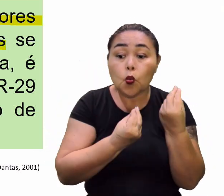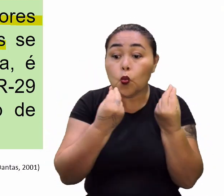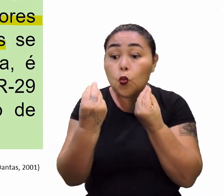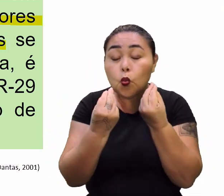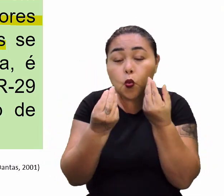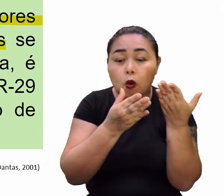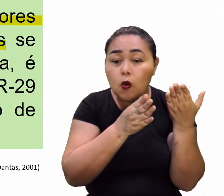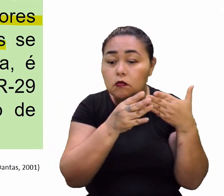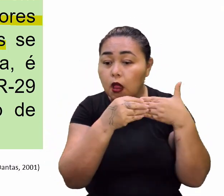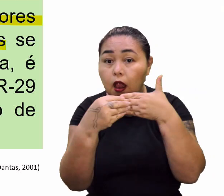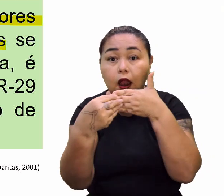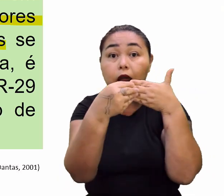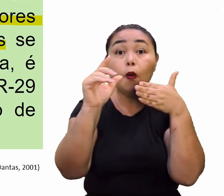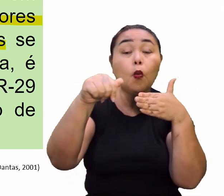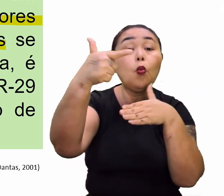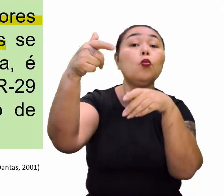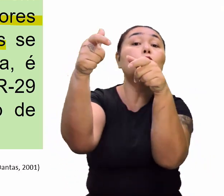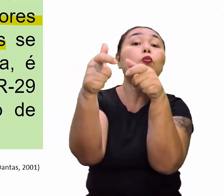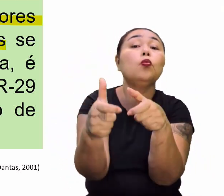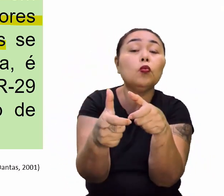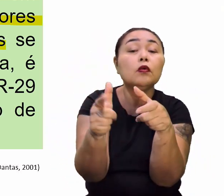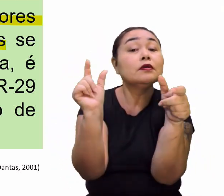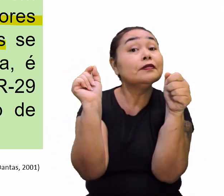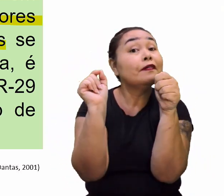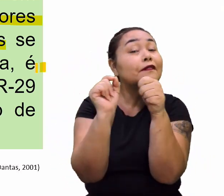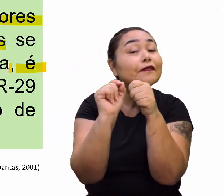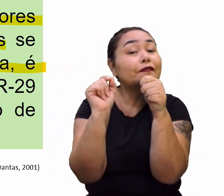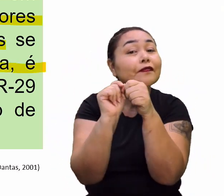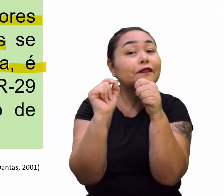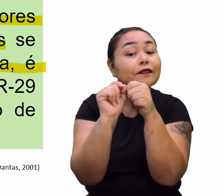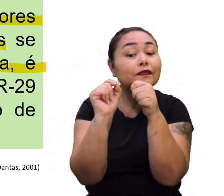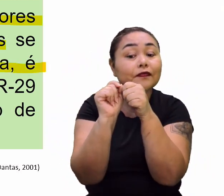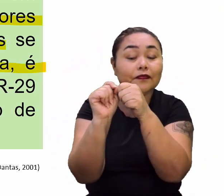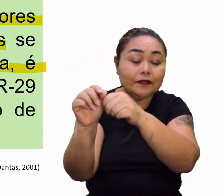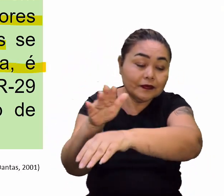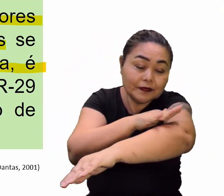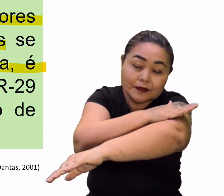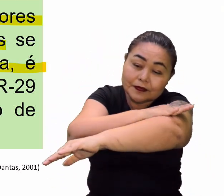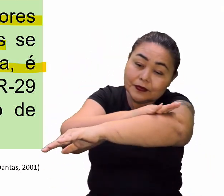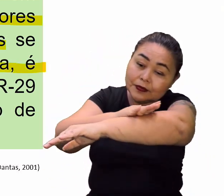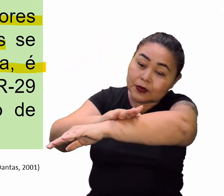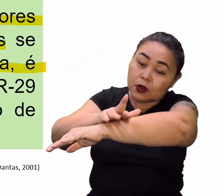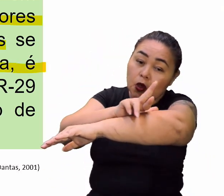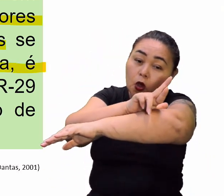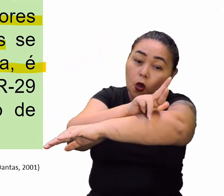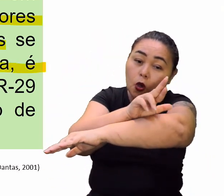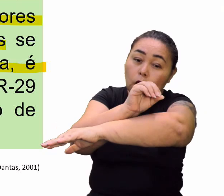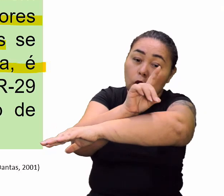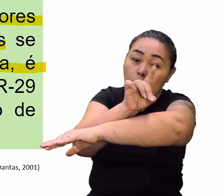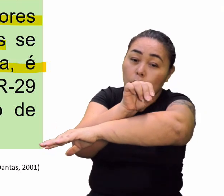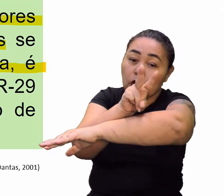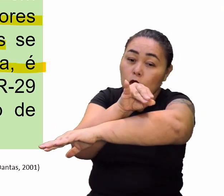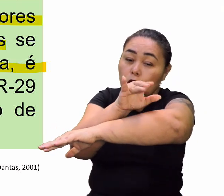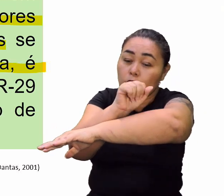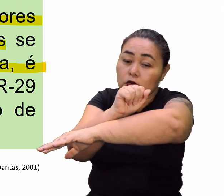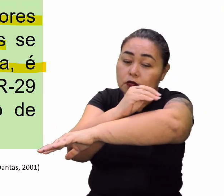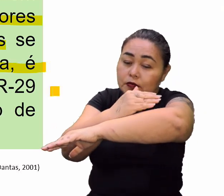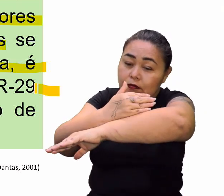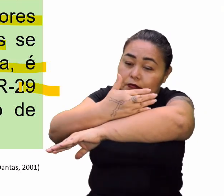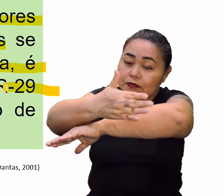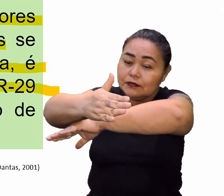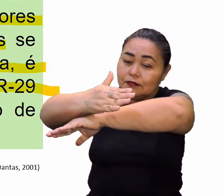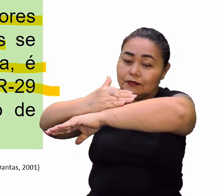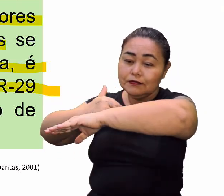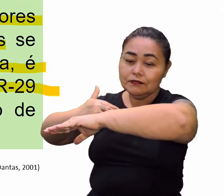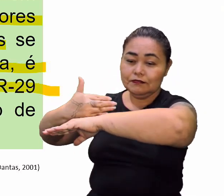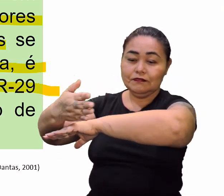E aí fez necessária a abertura de uma rodovia. E aí inicia a abertura